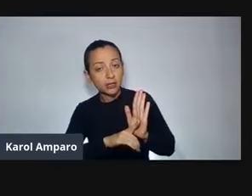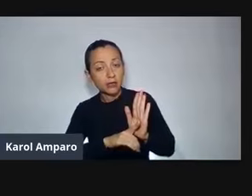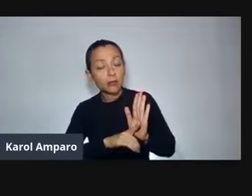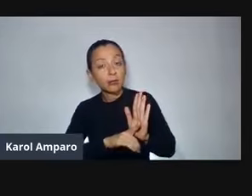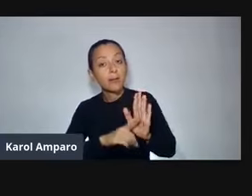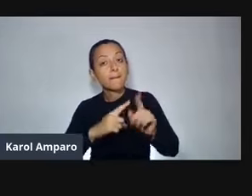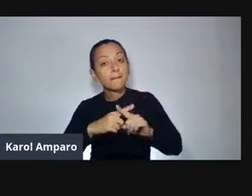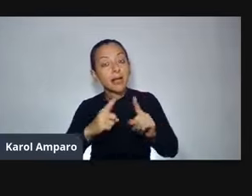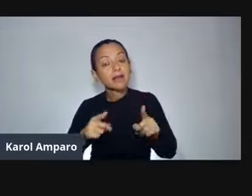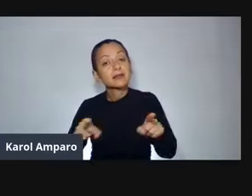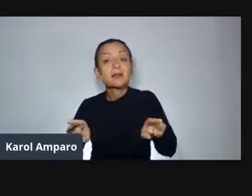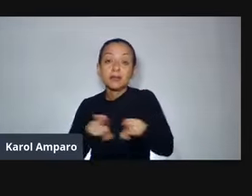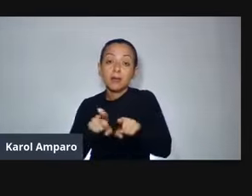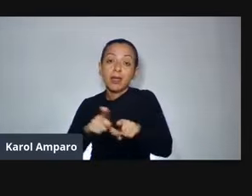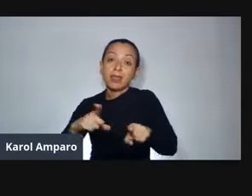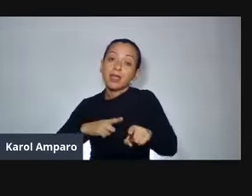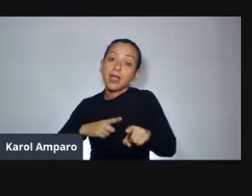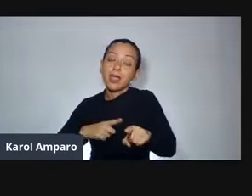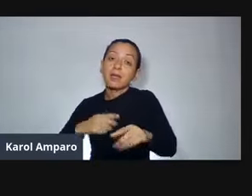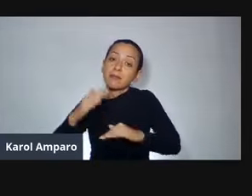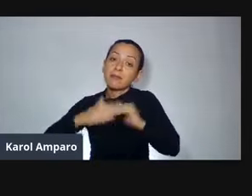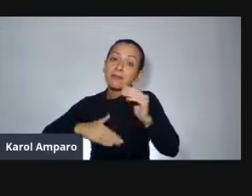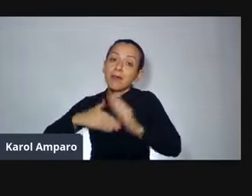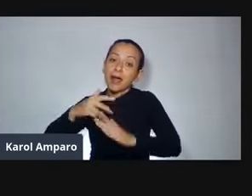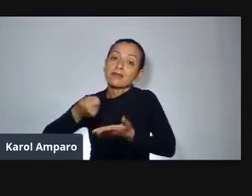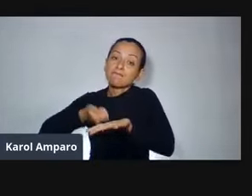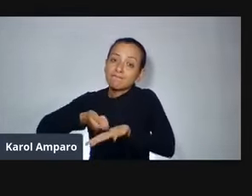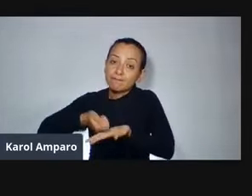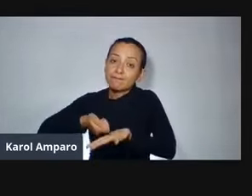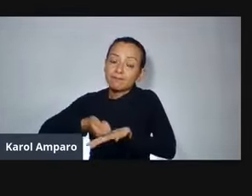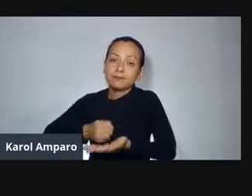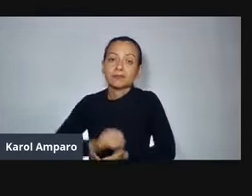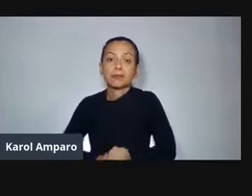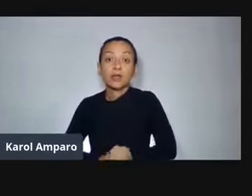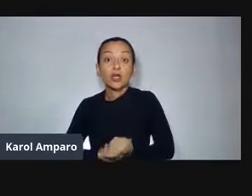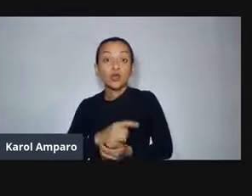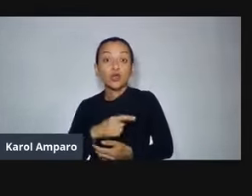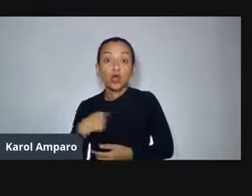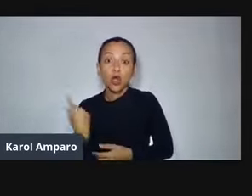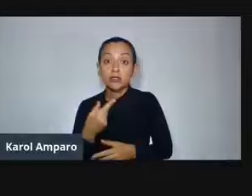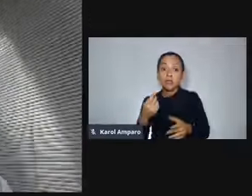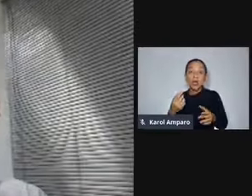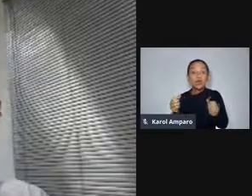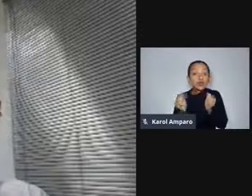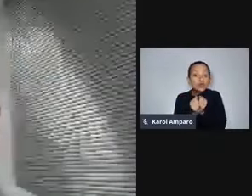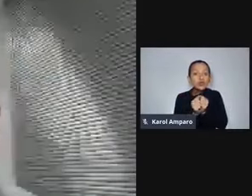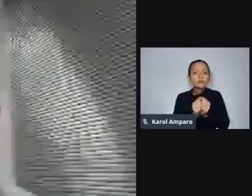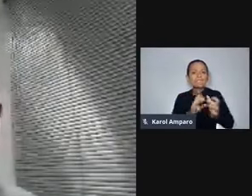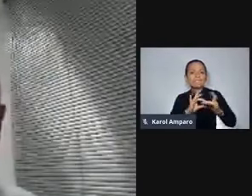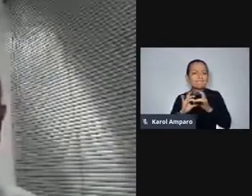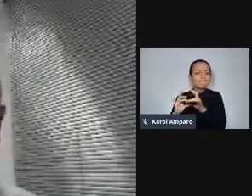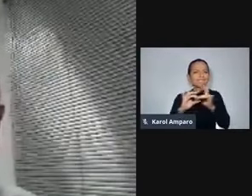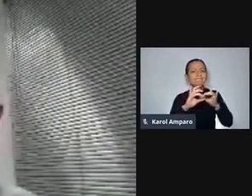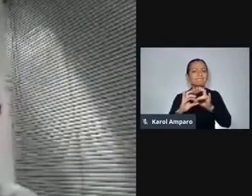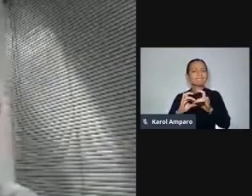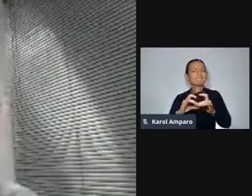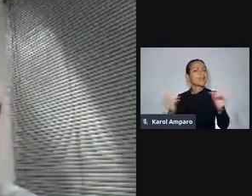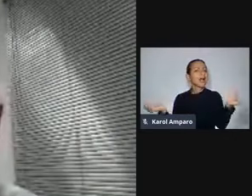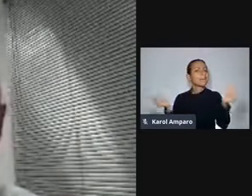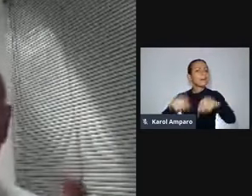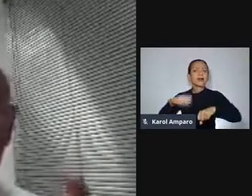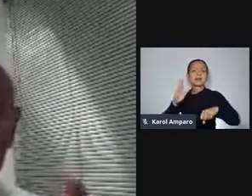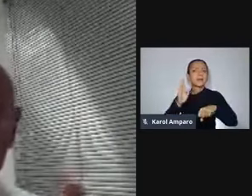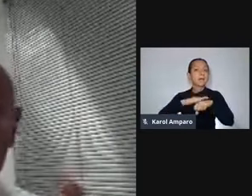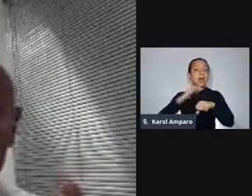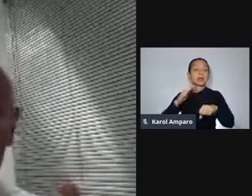Todos juntos podemos mais. Mas eu digo assim, se nós não estivermos juntos e eu